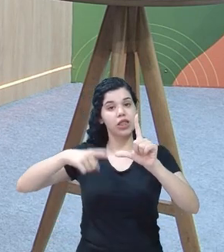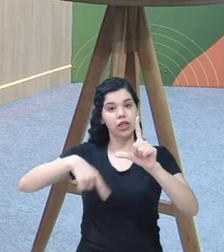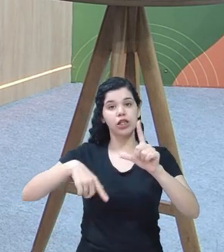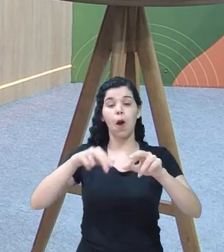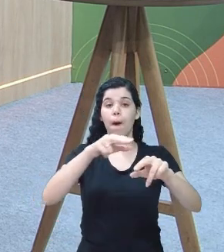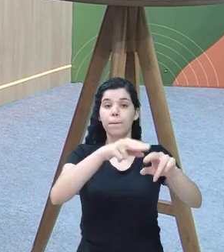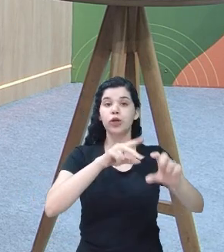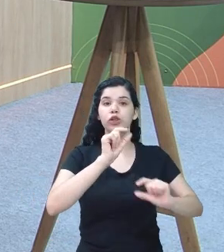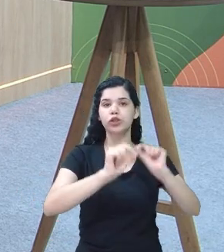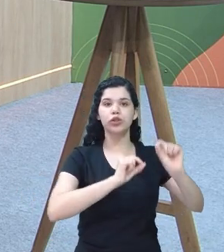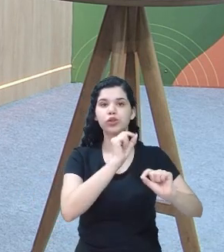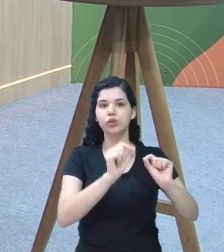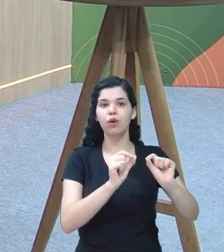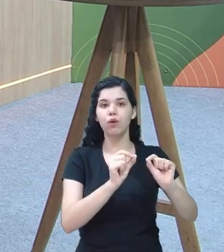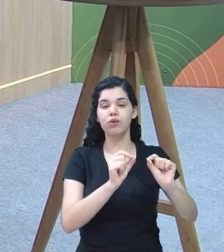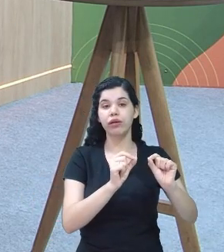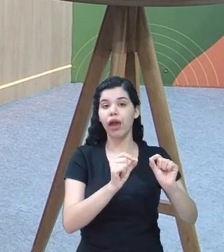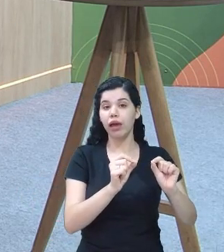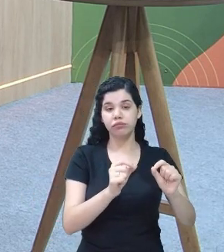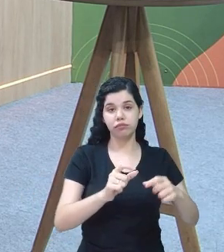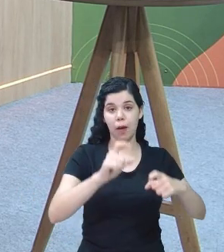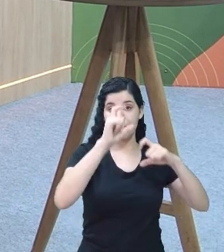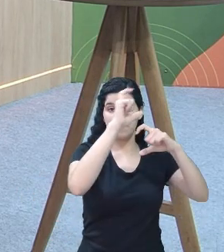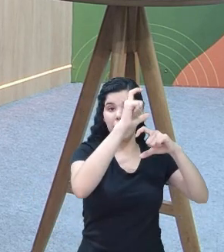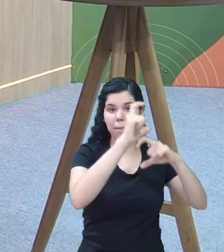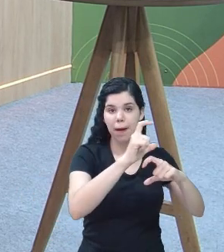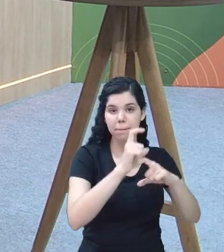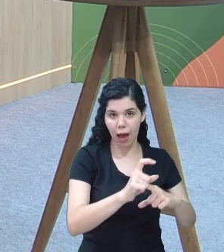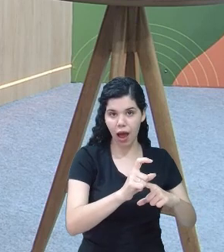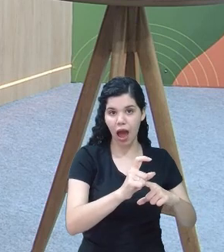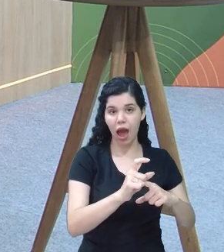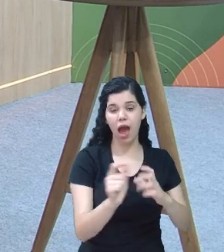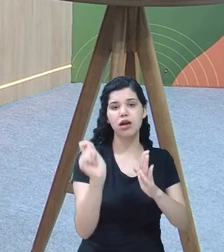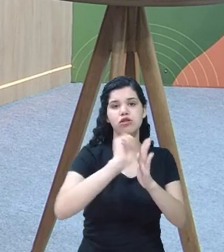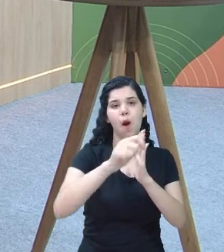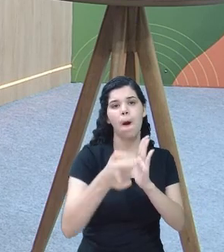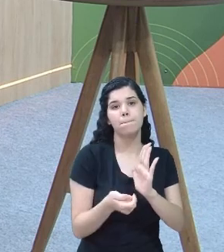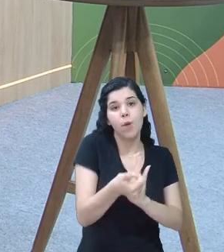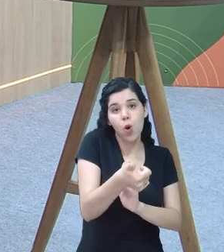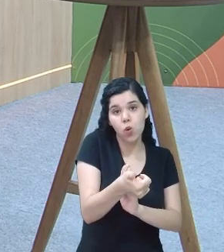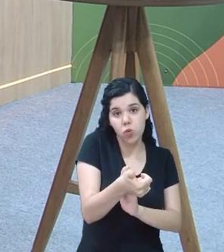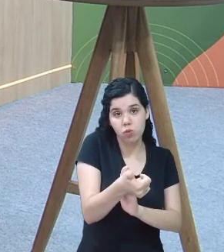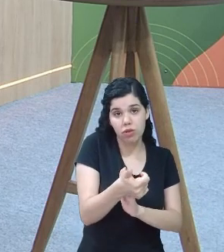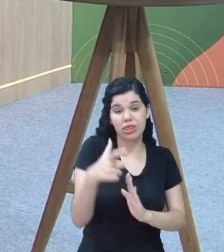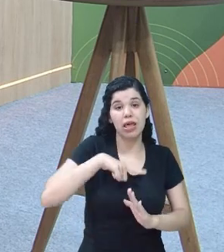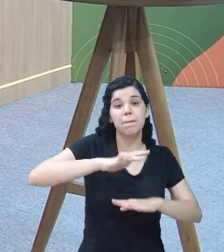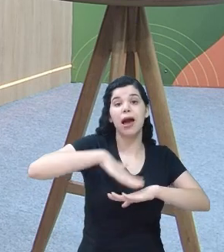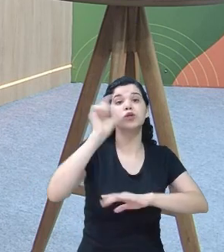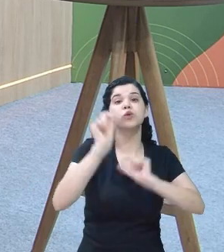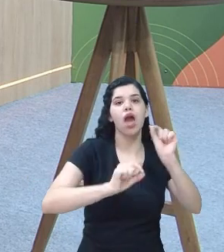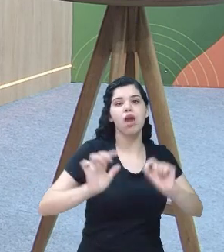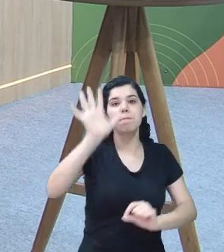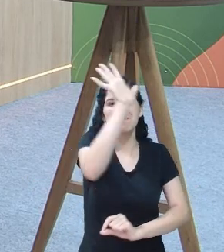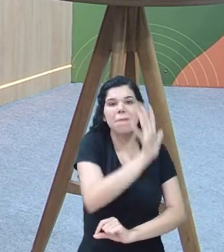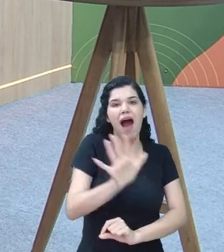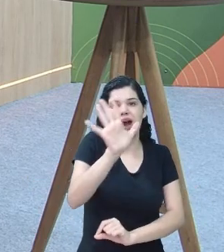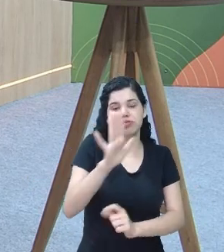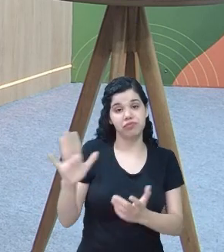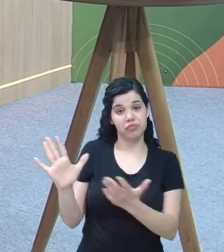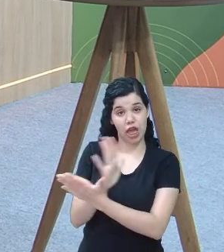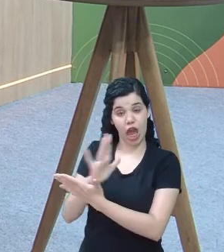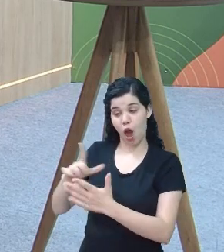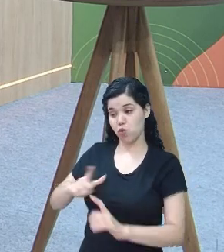quantidade de escrita é menor do que a de imagem. Do mesmo jeito na charge. Algumas nem precisam